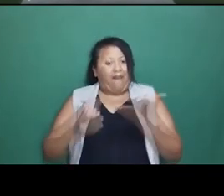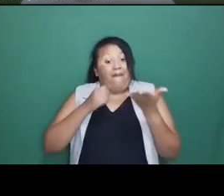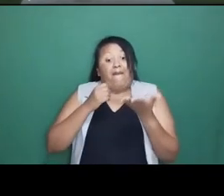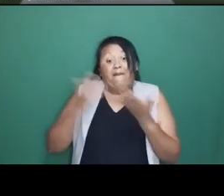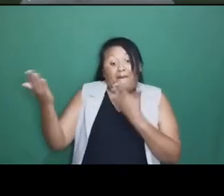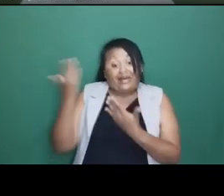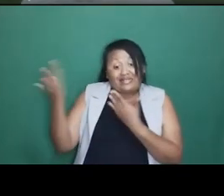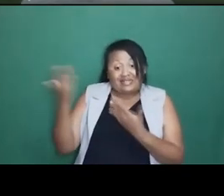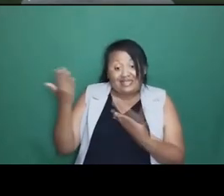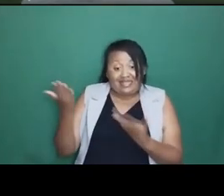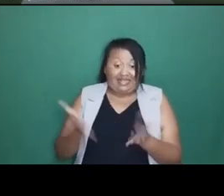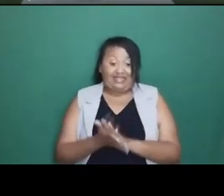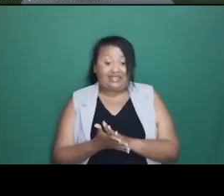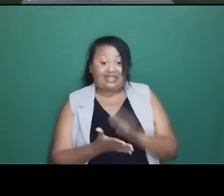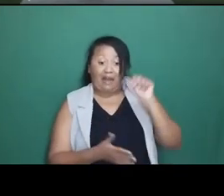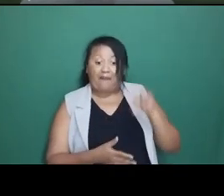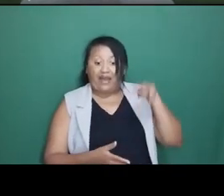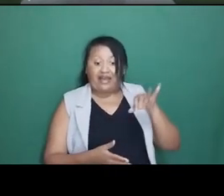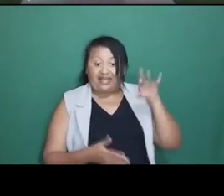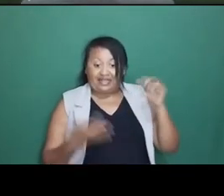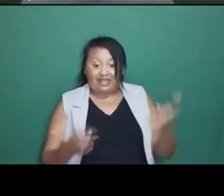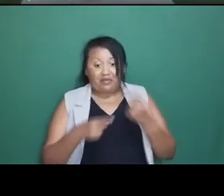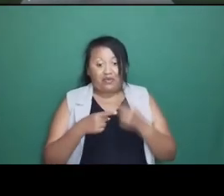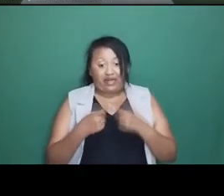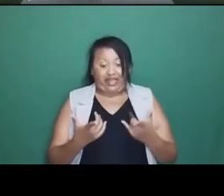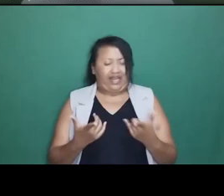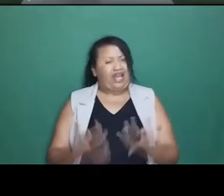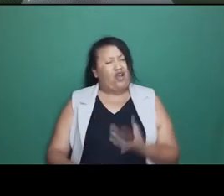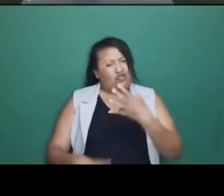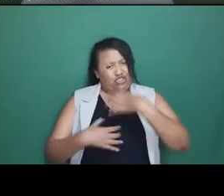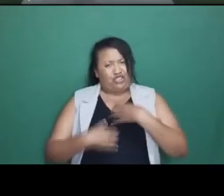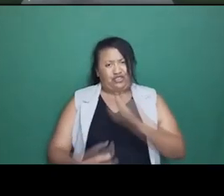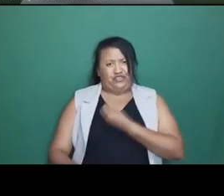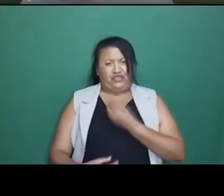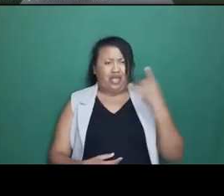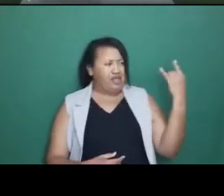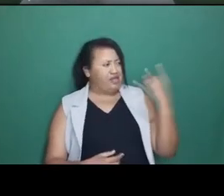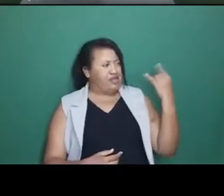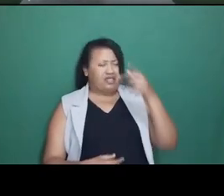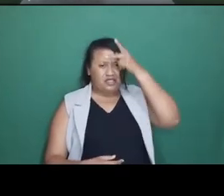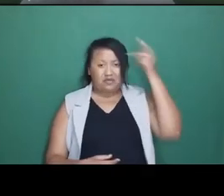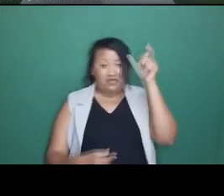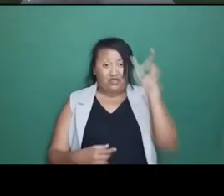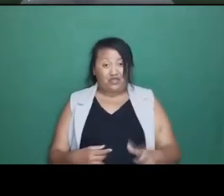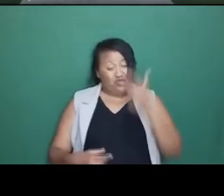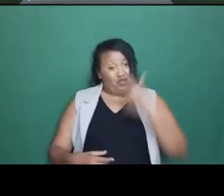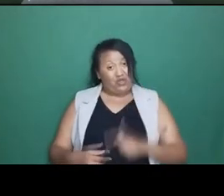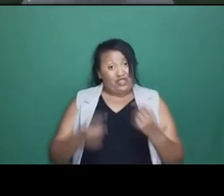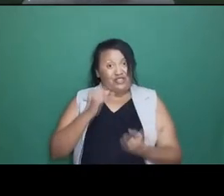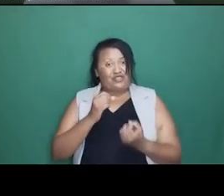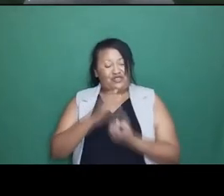por meio da divulgação dessa forma de vida sedutora as pessoas se tornam Americanas por completo Porque